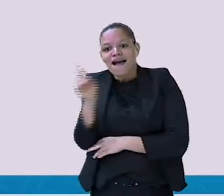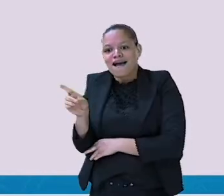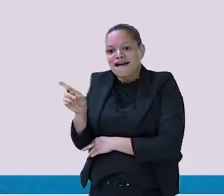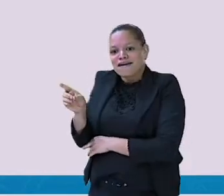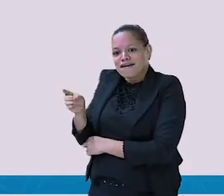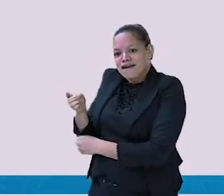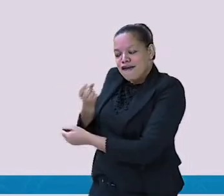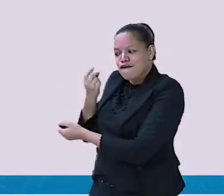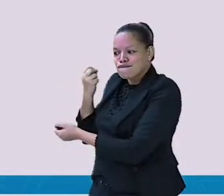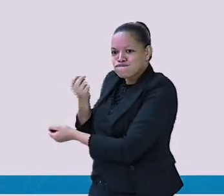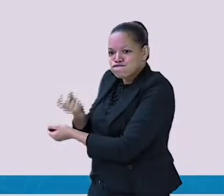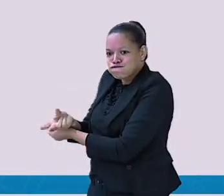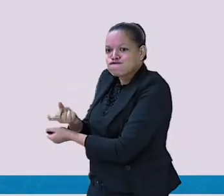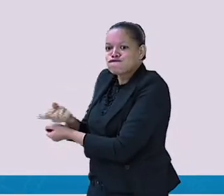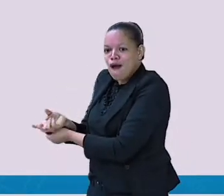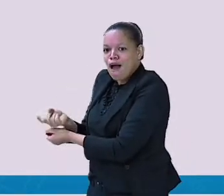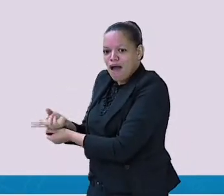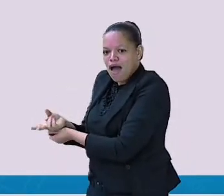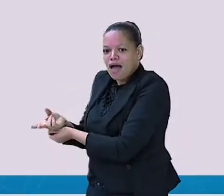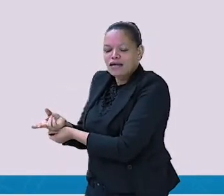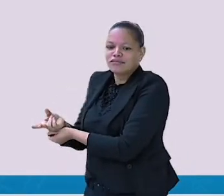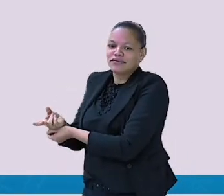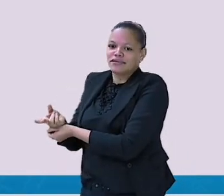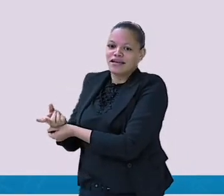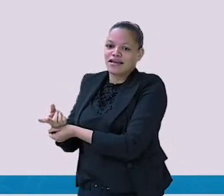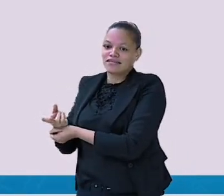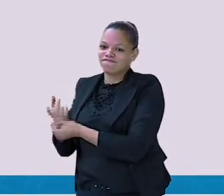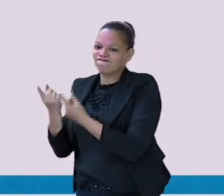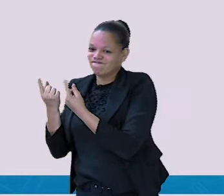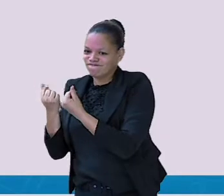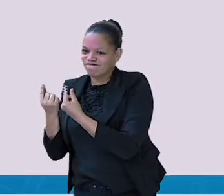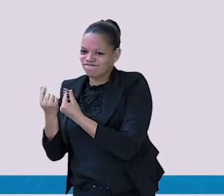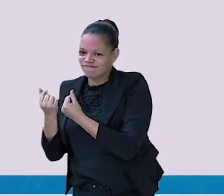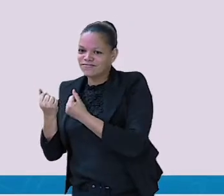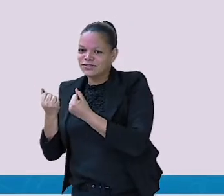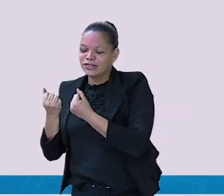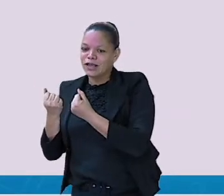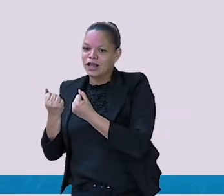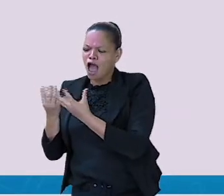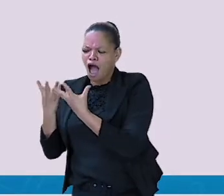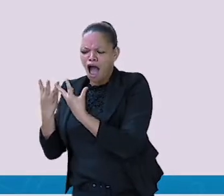açúcar era um produto muito caro para se obter. Então,